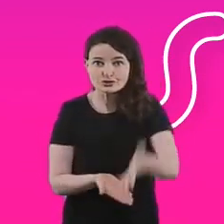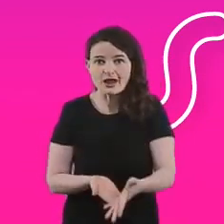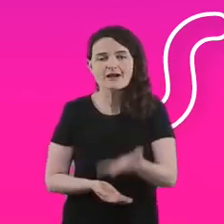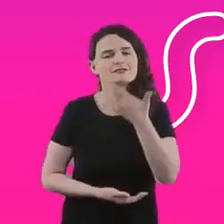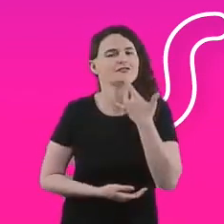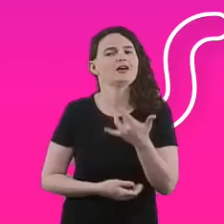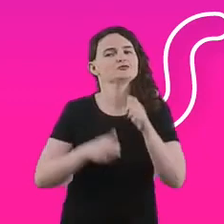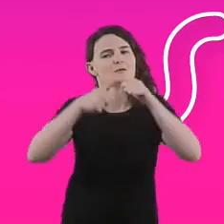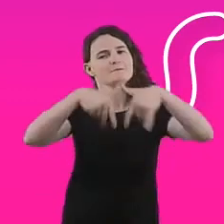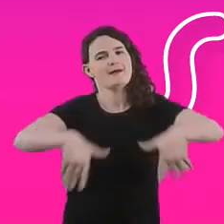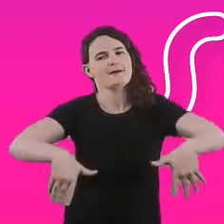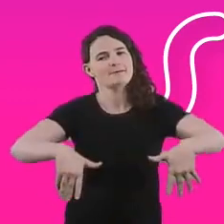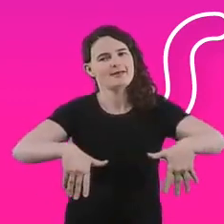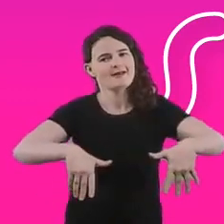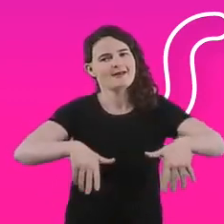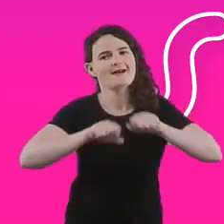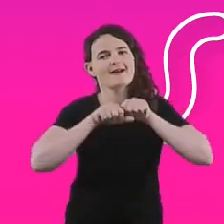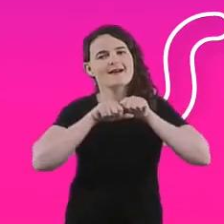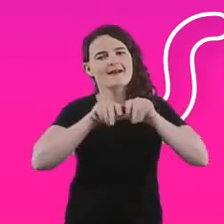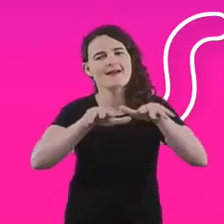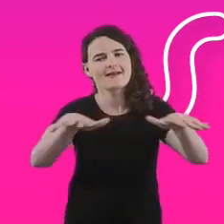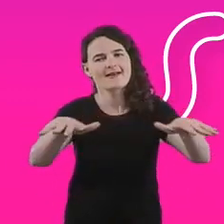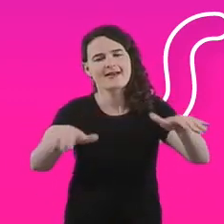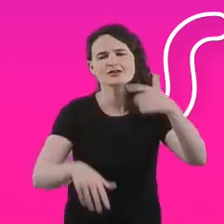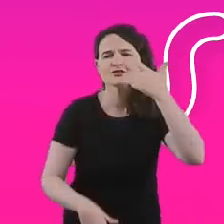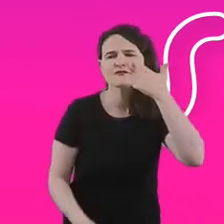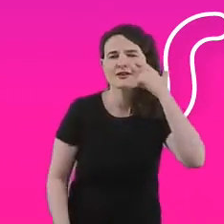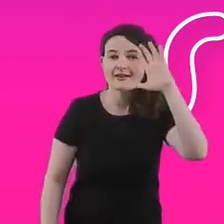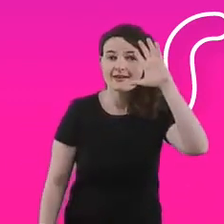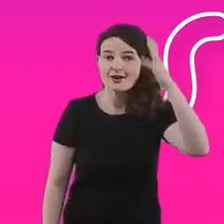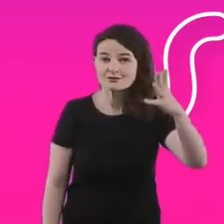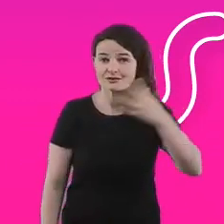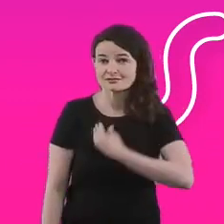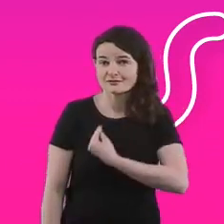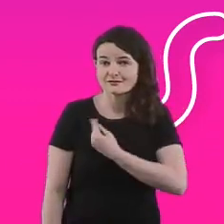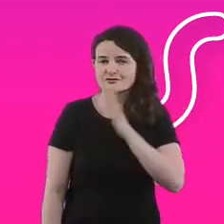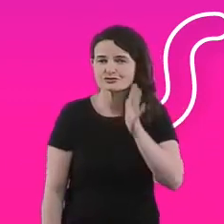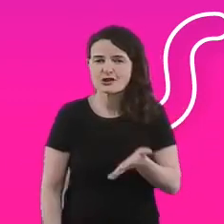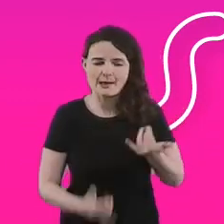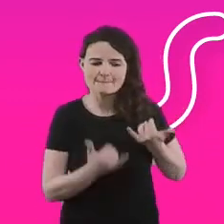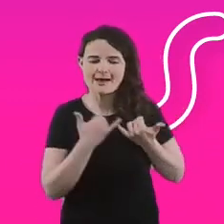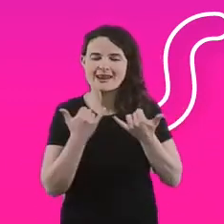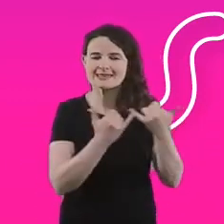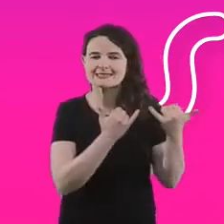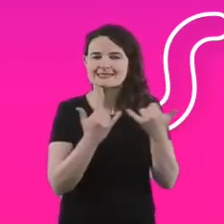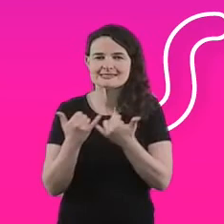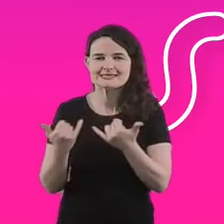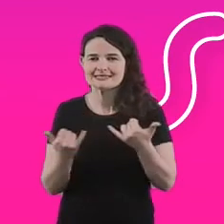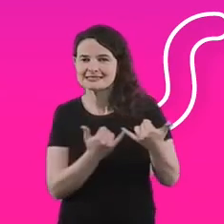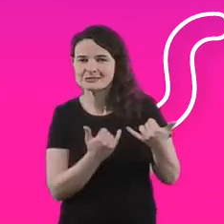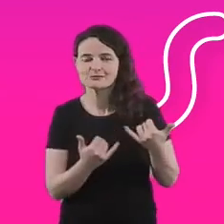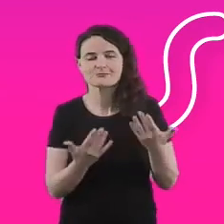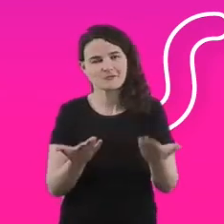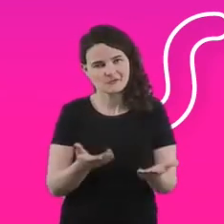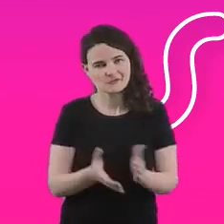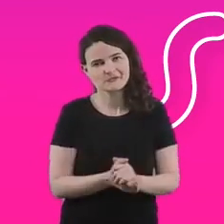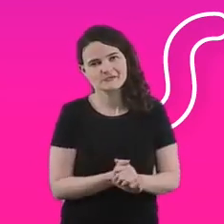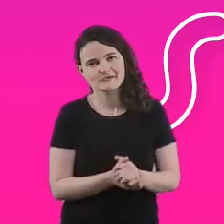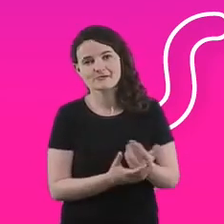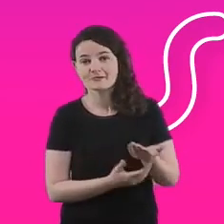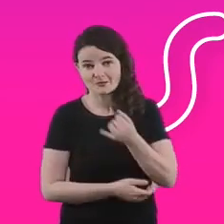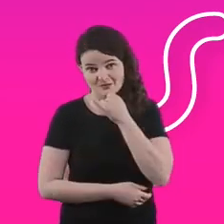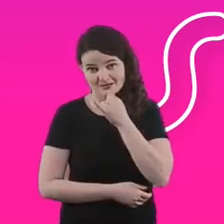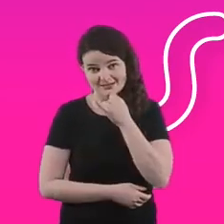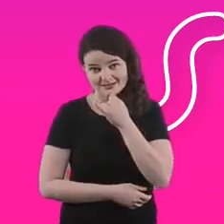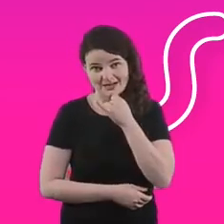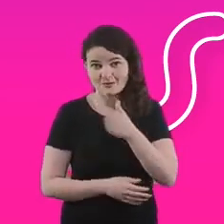importante nessas questões sociais você identificar soluções que já são similares ou complementares, né? Você teve, por exemplo, a iniciativa do Aprendendo Sempre, que foi aí